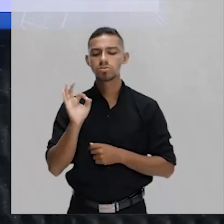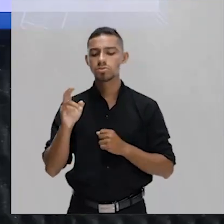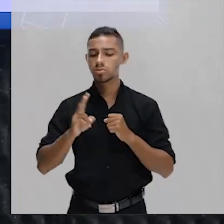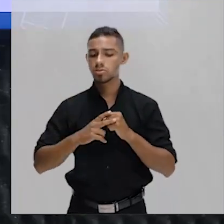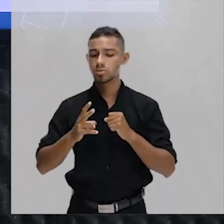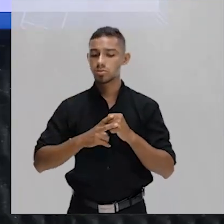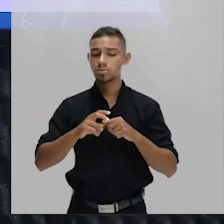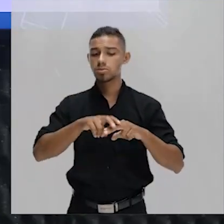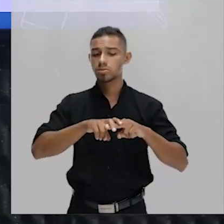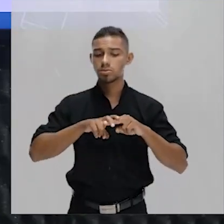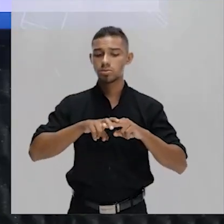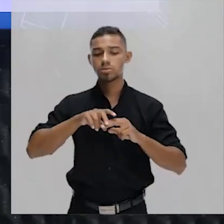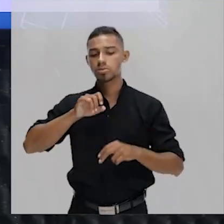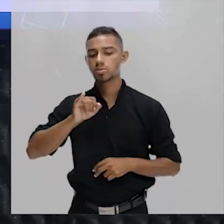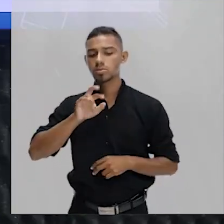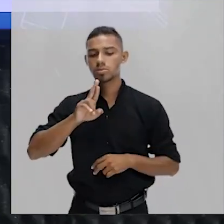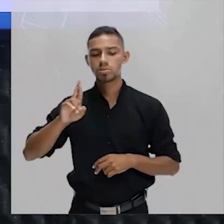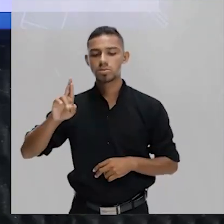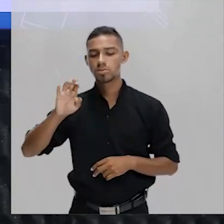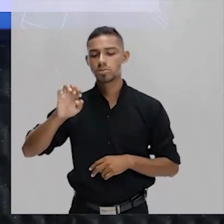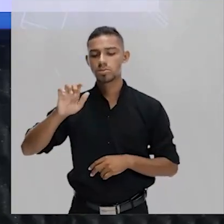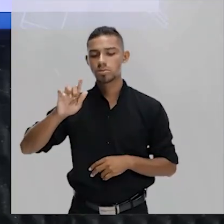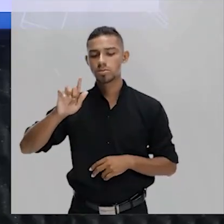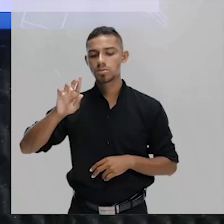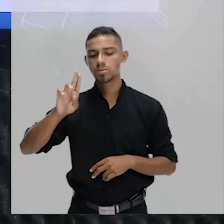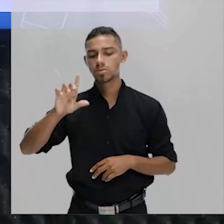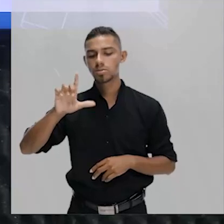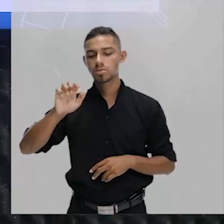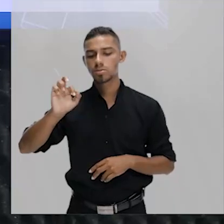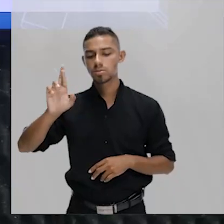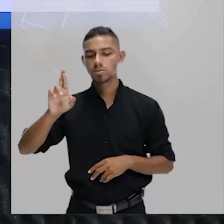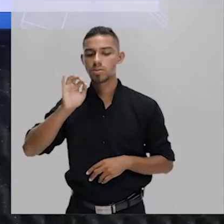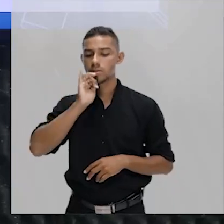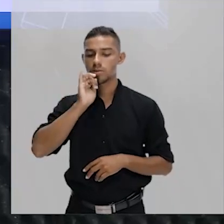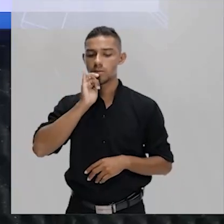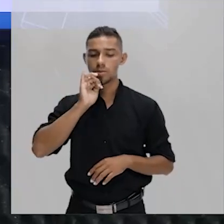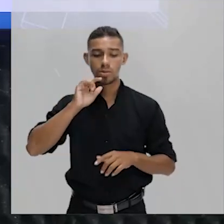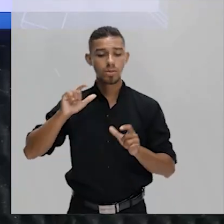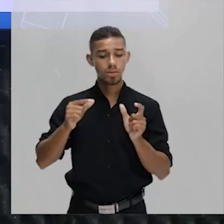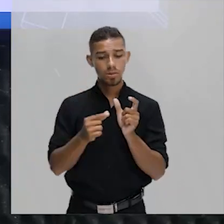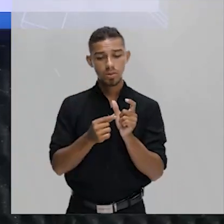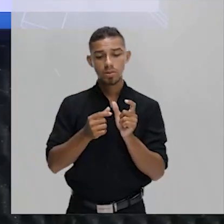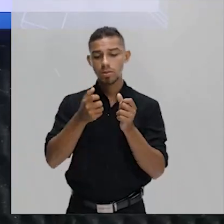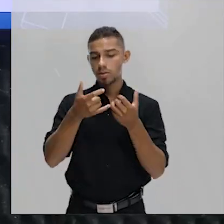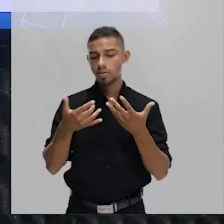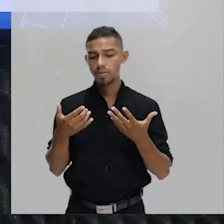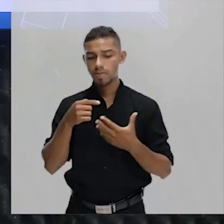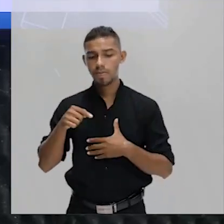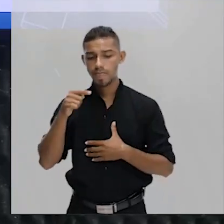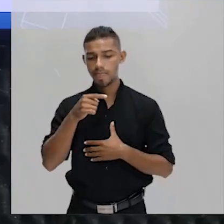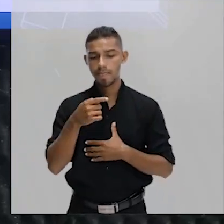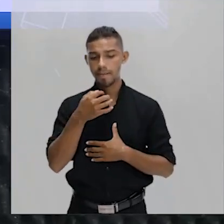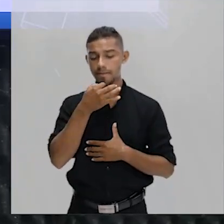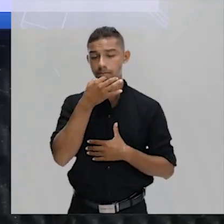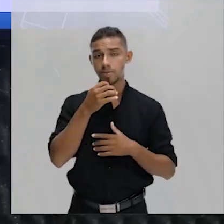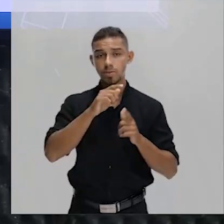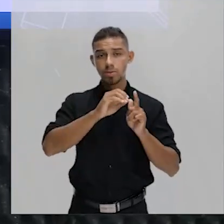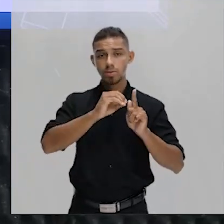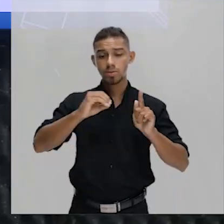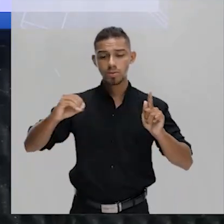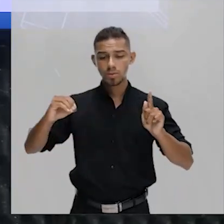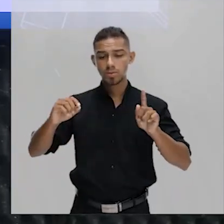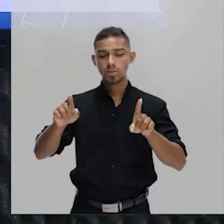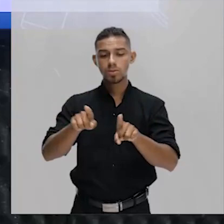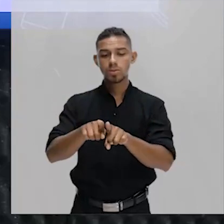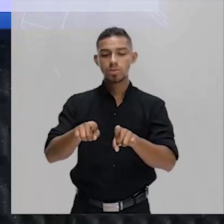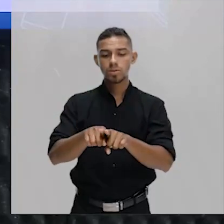esse verbo ser irregular, ele ser anômalo, ser um verbo defectivo, basta vocês colocarem lá no Google, conjugador